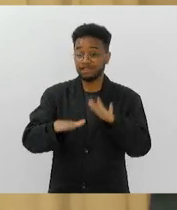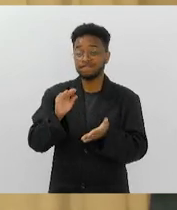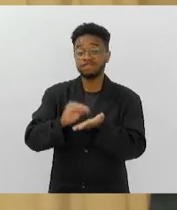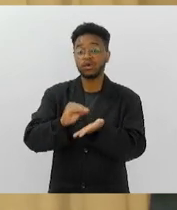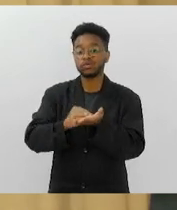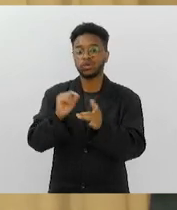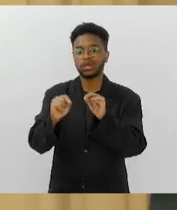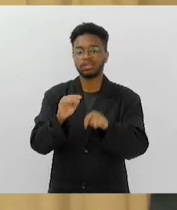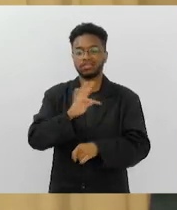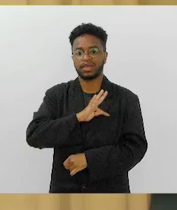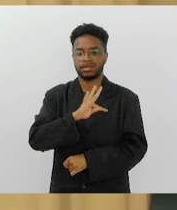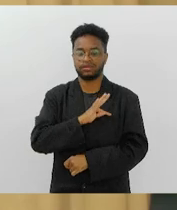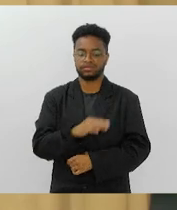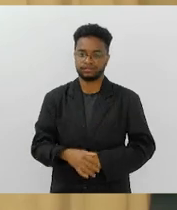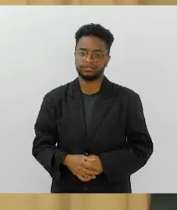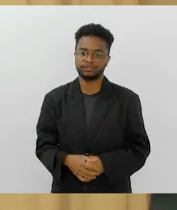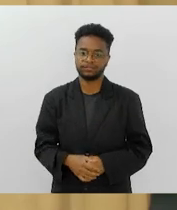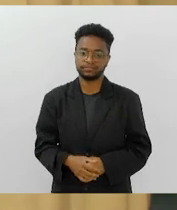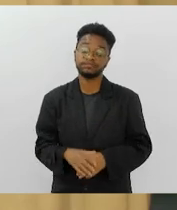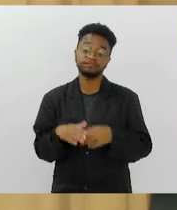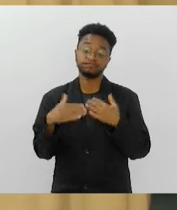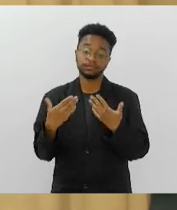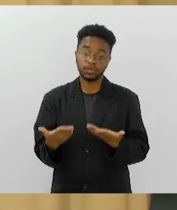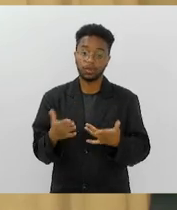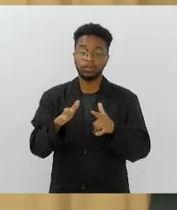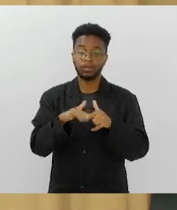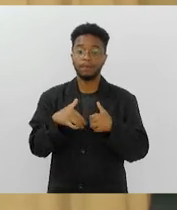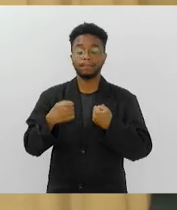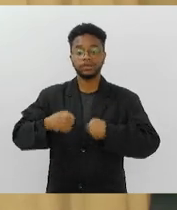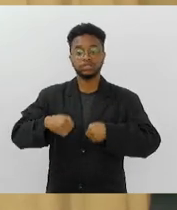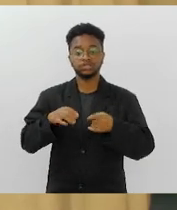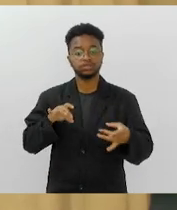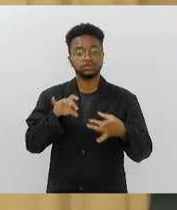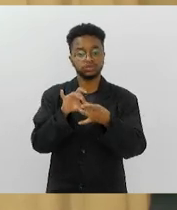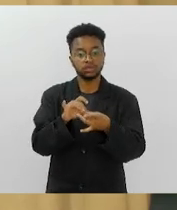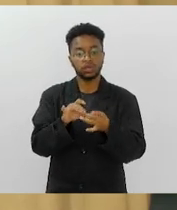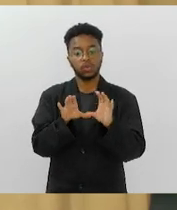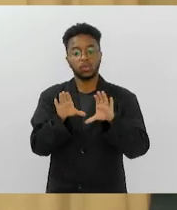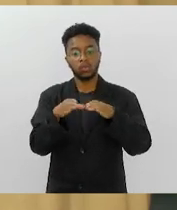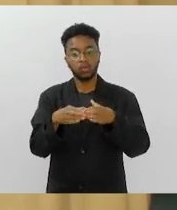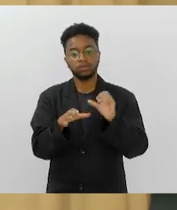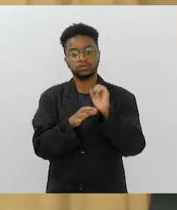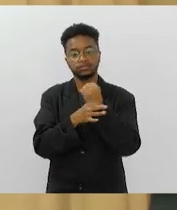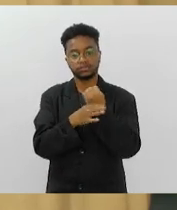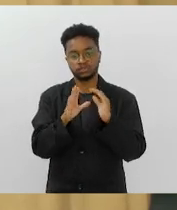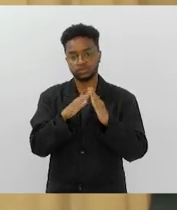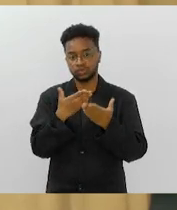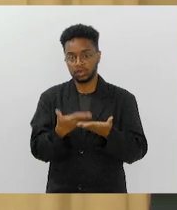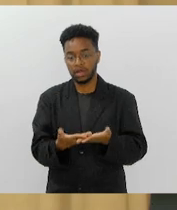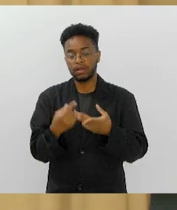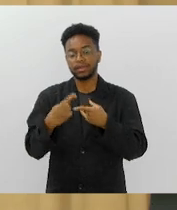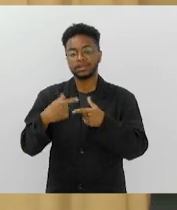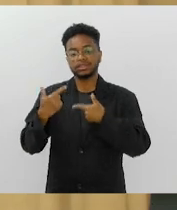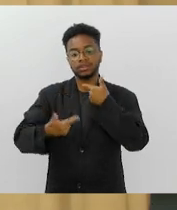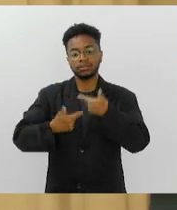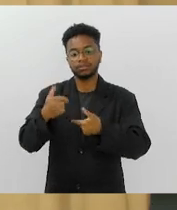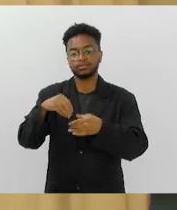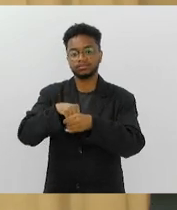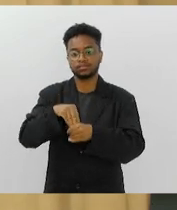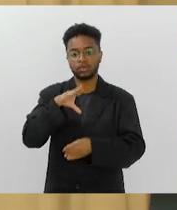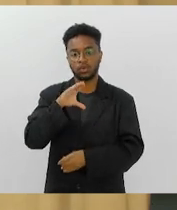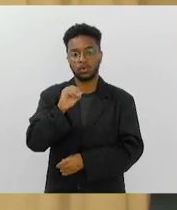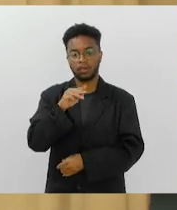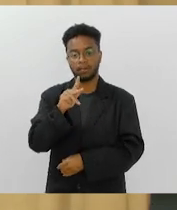técnica. E aí entra o grupamento de segurança escolar, que é um grupamento que trabalha dentro do COPAC,